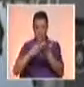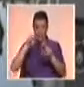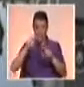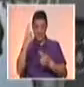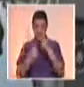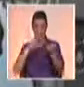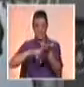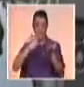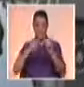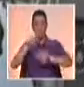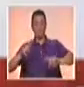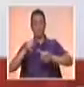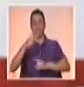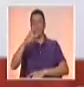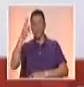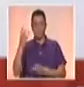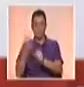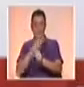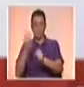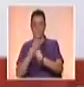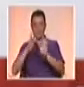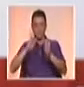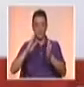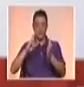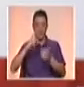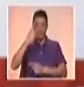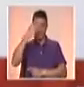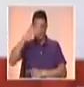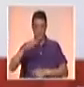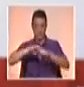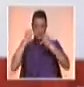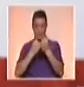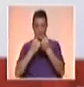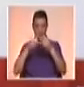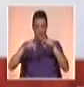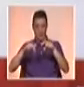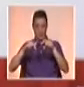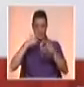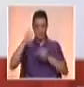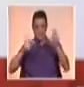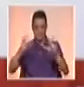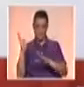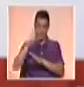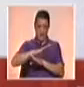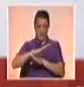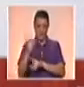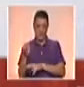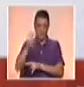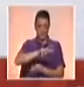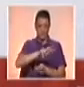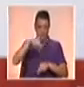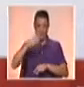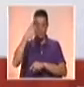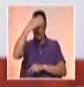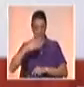alguém a traduzir, não será o acaso, não é? Eu já tinha traduzido uma semana o Sociedade Civil, quando o Sociedade Civil transitou por uma semana